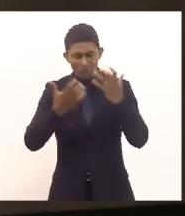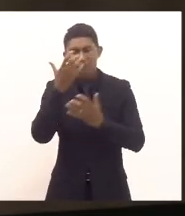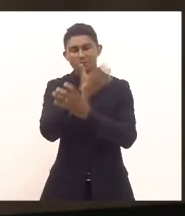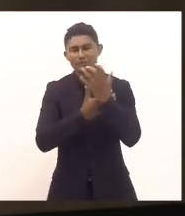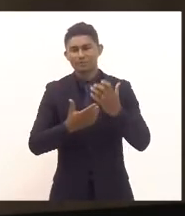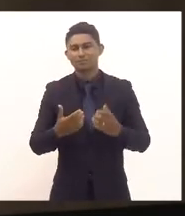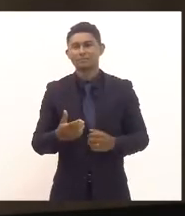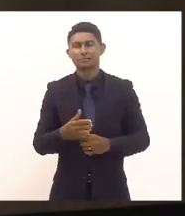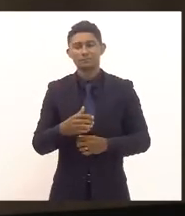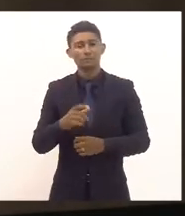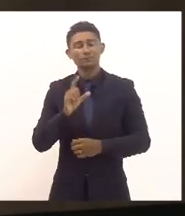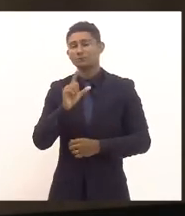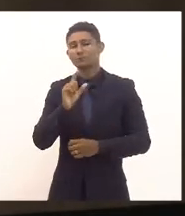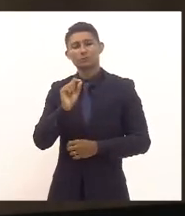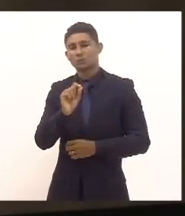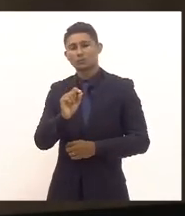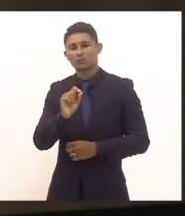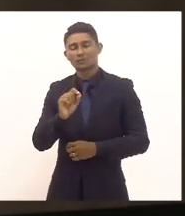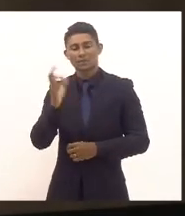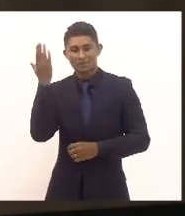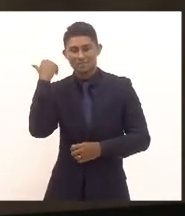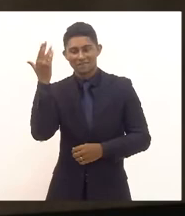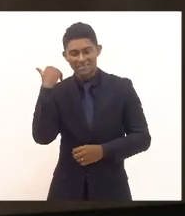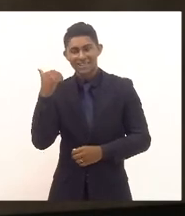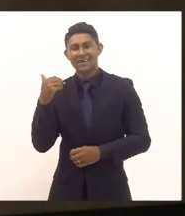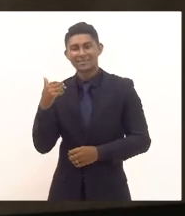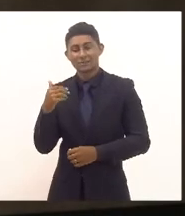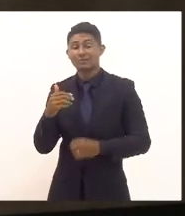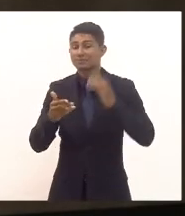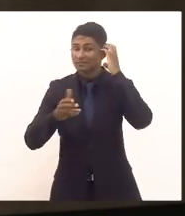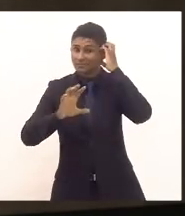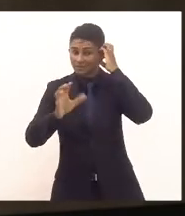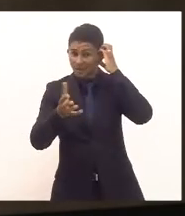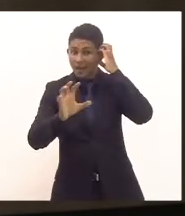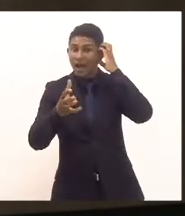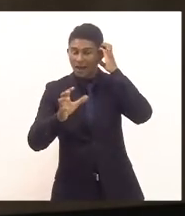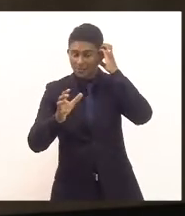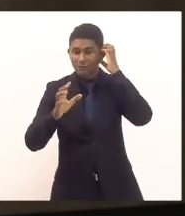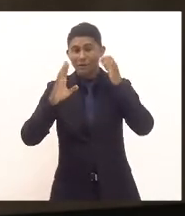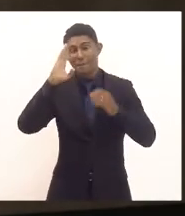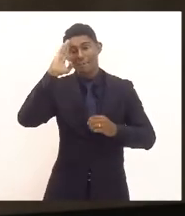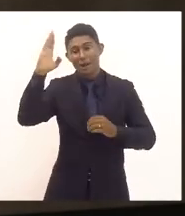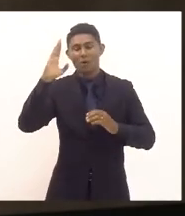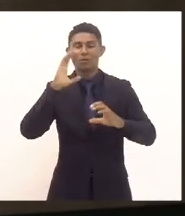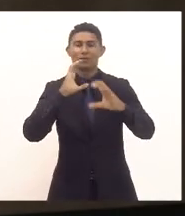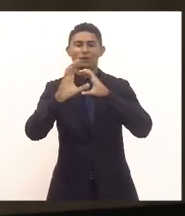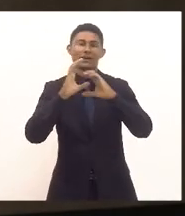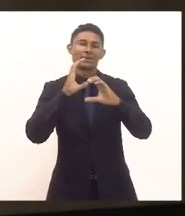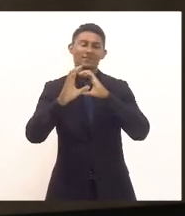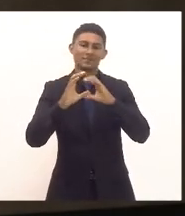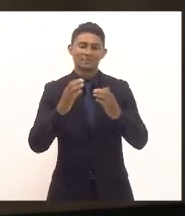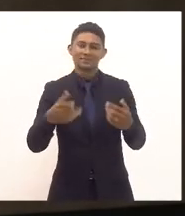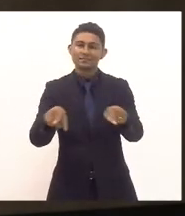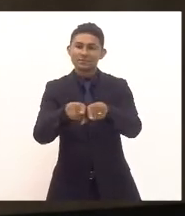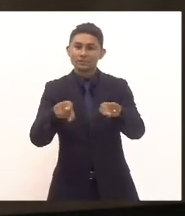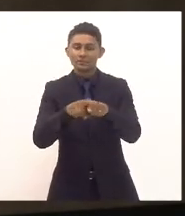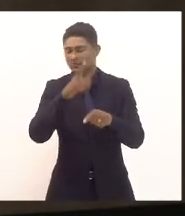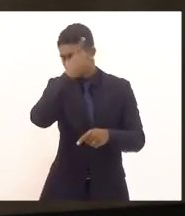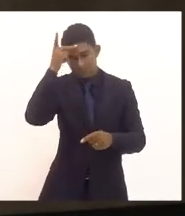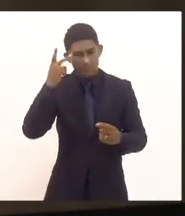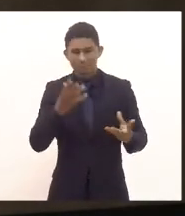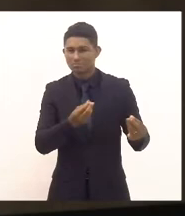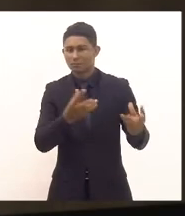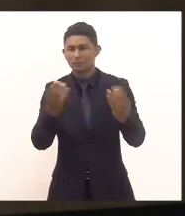os babados Baluarte desses tempos em que o rádio era o grande não só grande meio de comunicação mas como também a grande atração